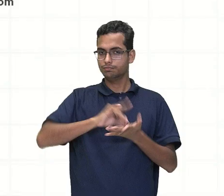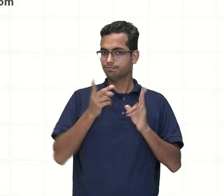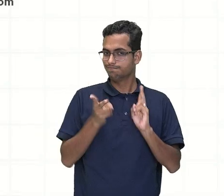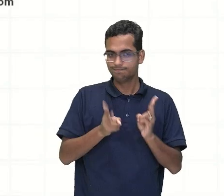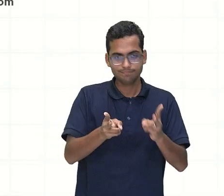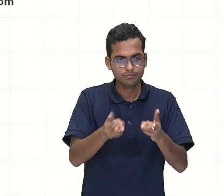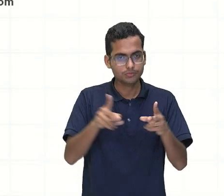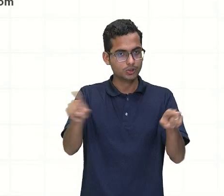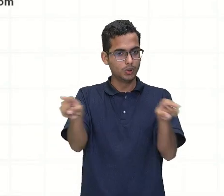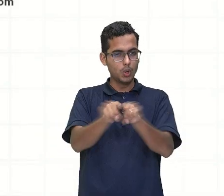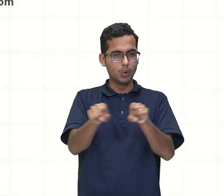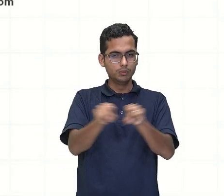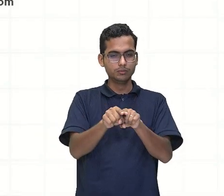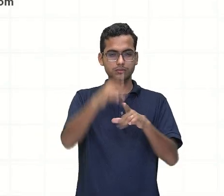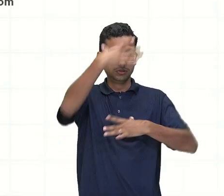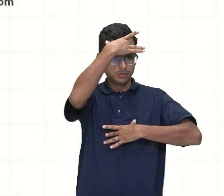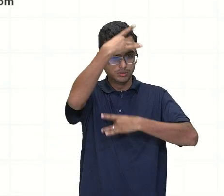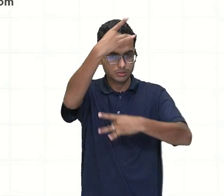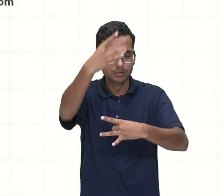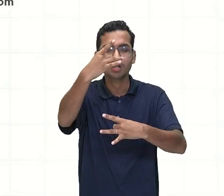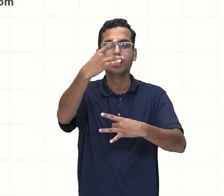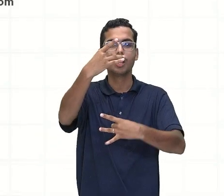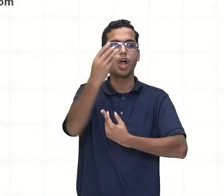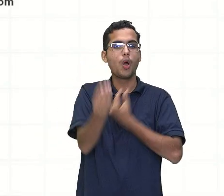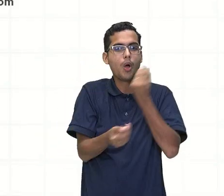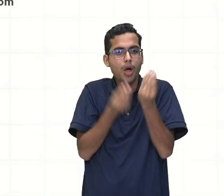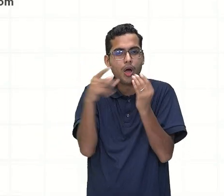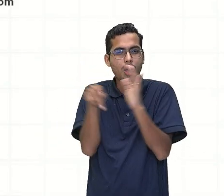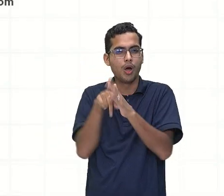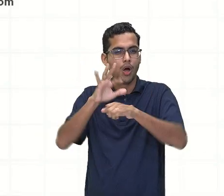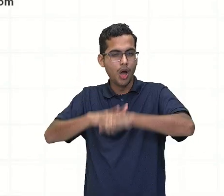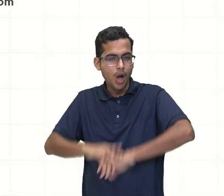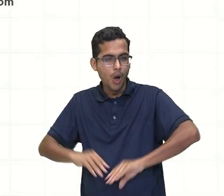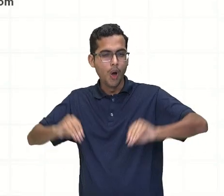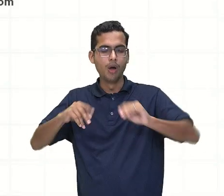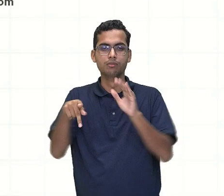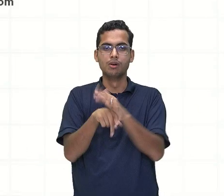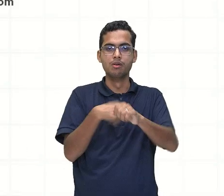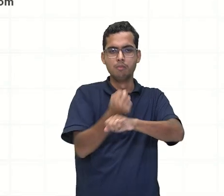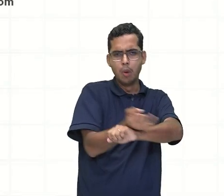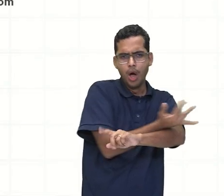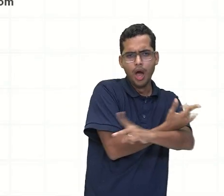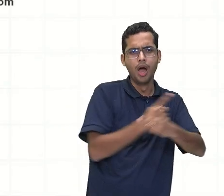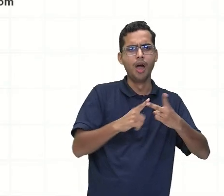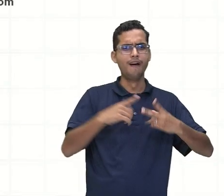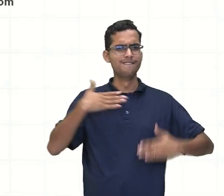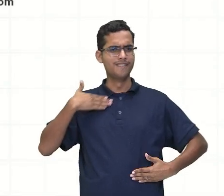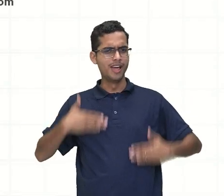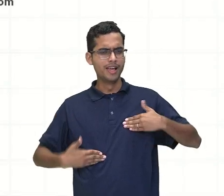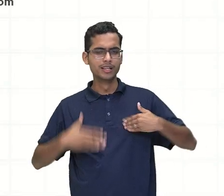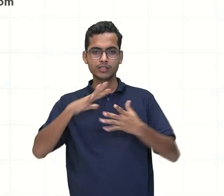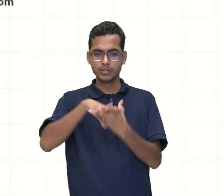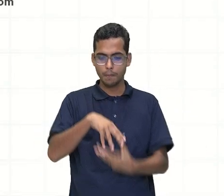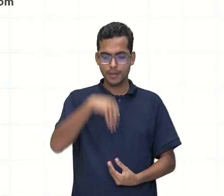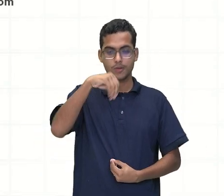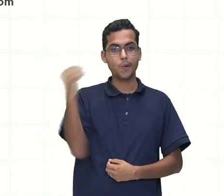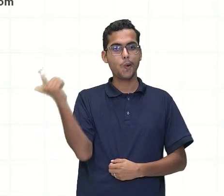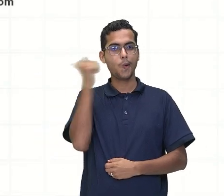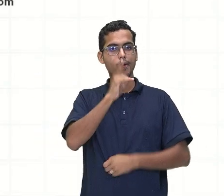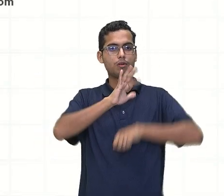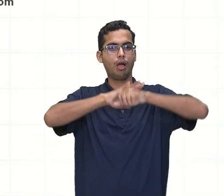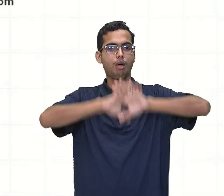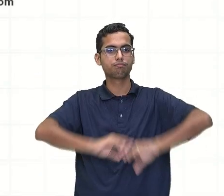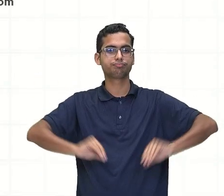cura emocional, física e espiritual, oferecendo alívios para as dores, doenças